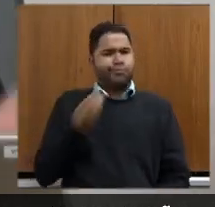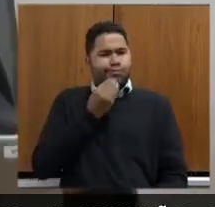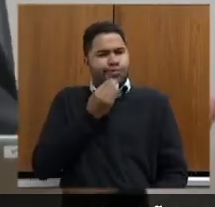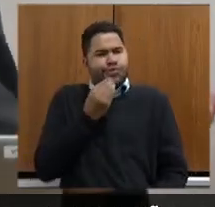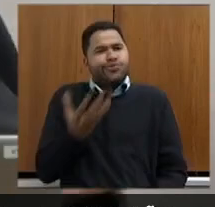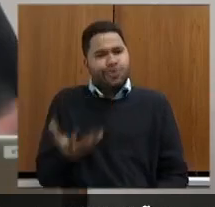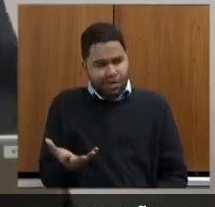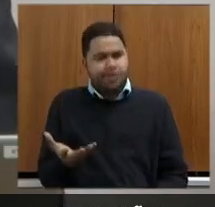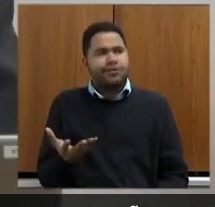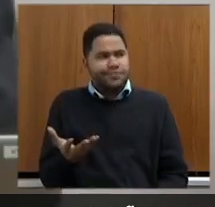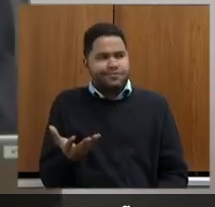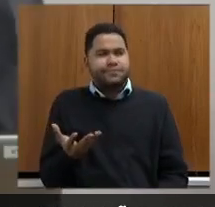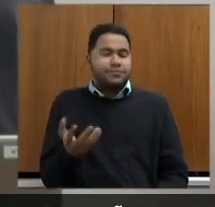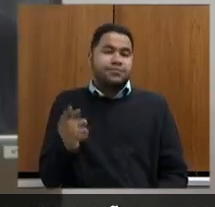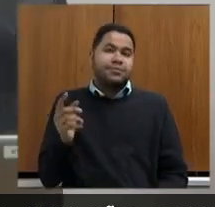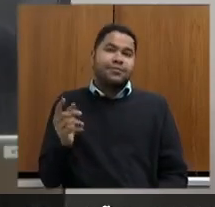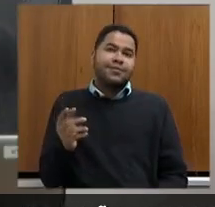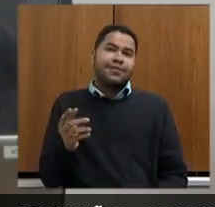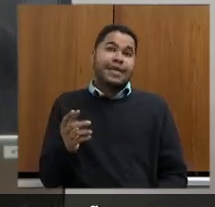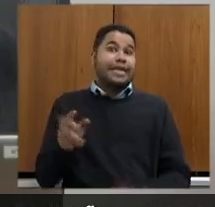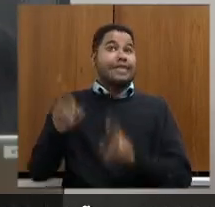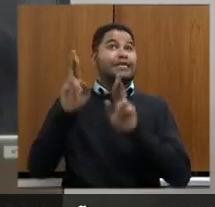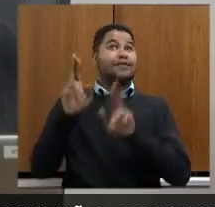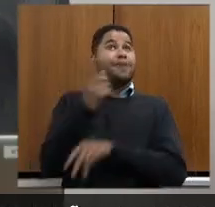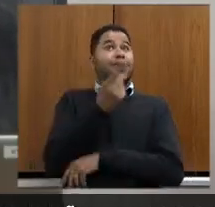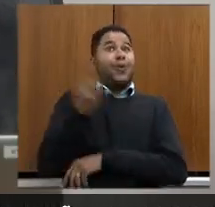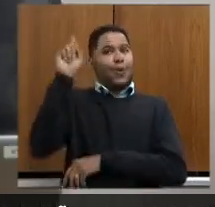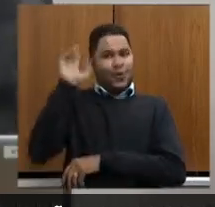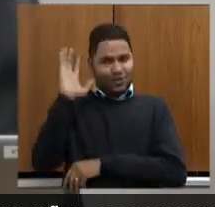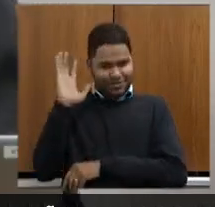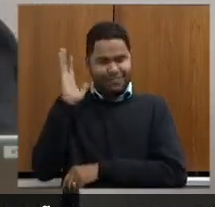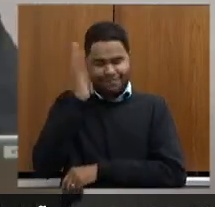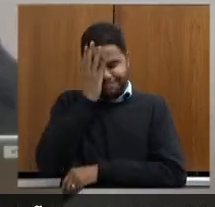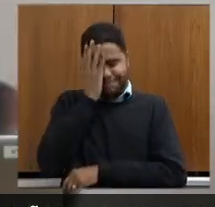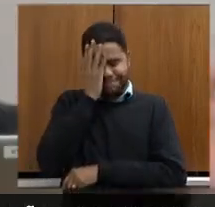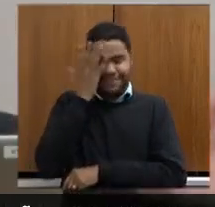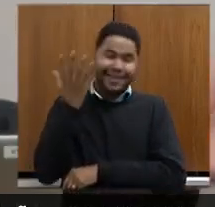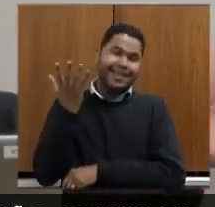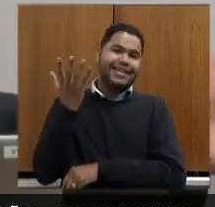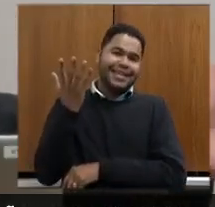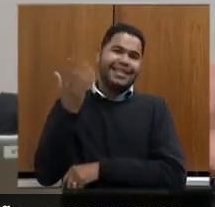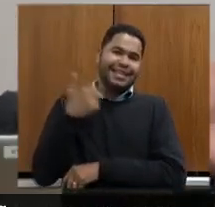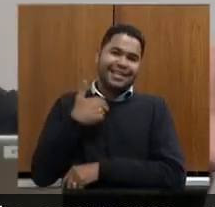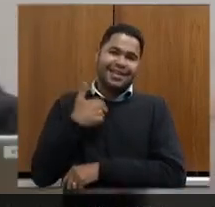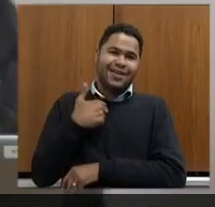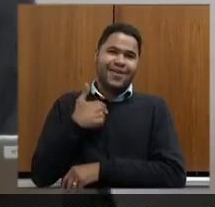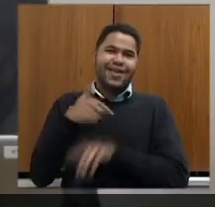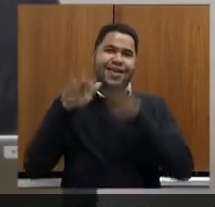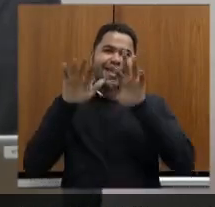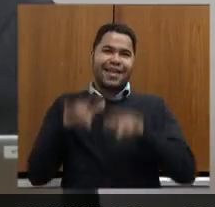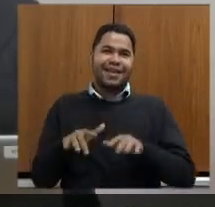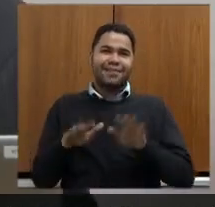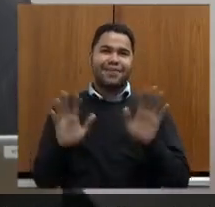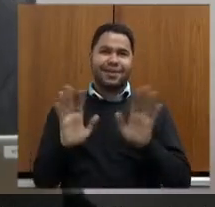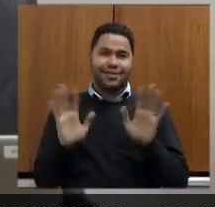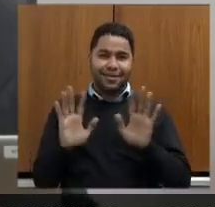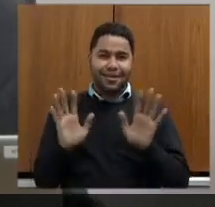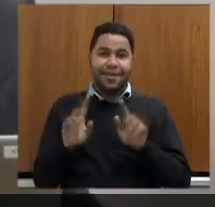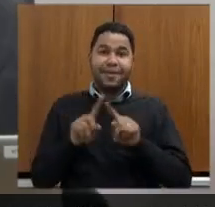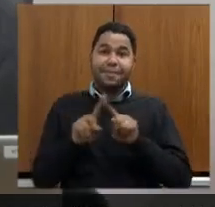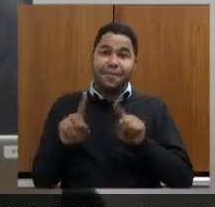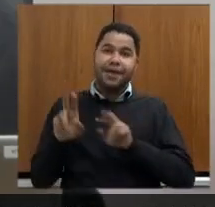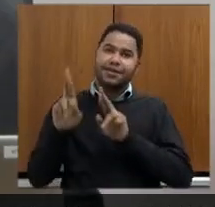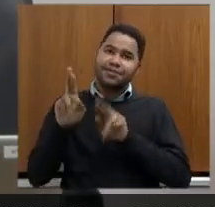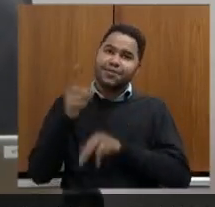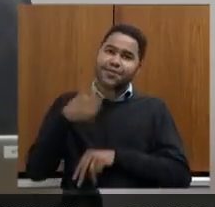é a primeira e talvez seja a última eu tenho que alimento nenhum mas espero que